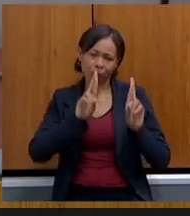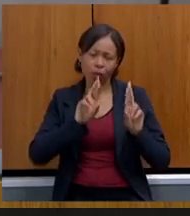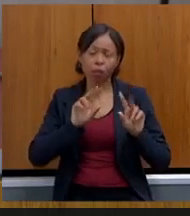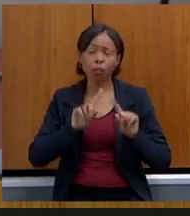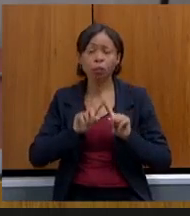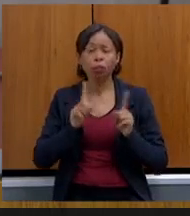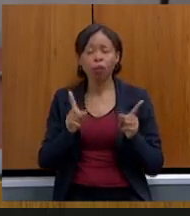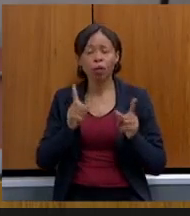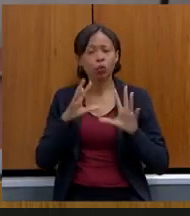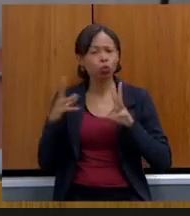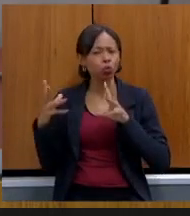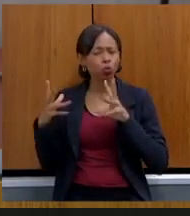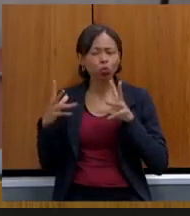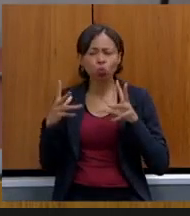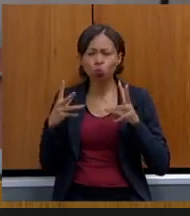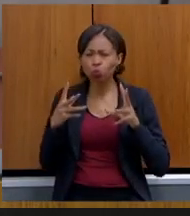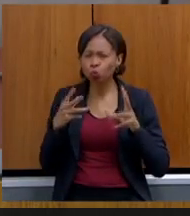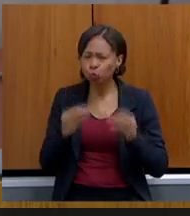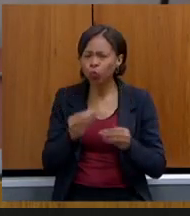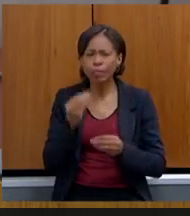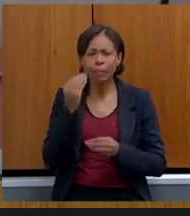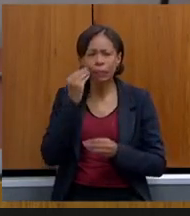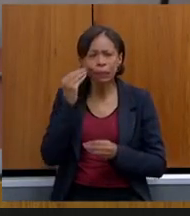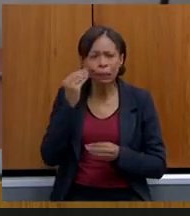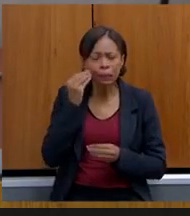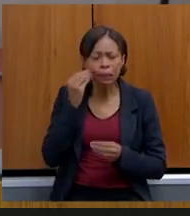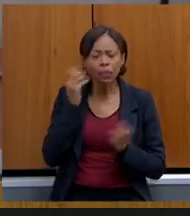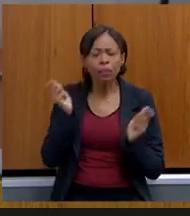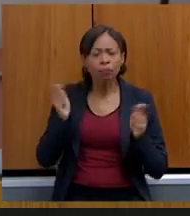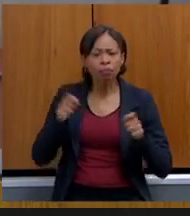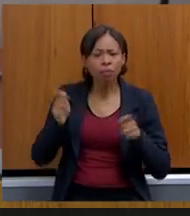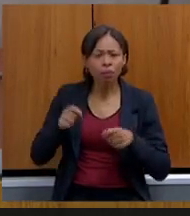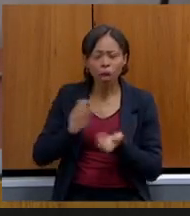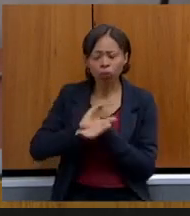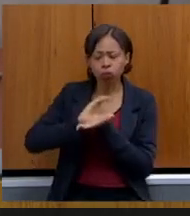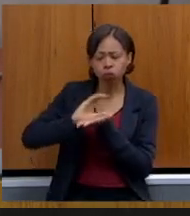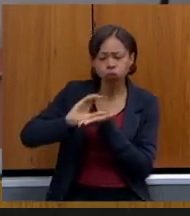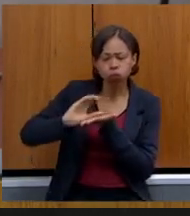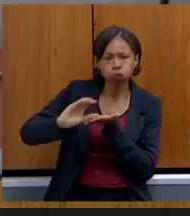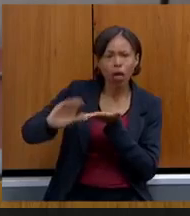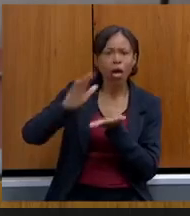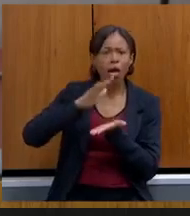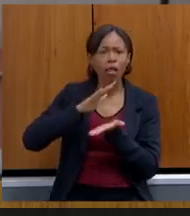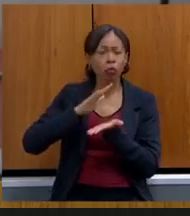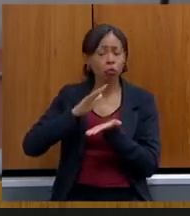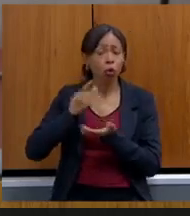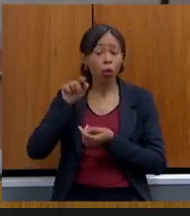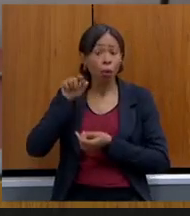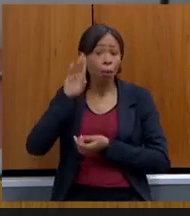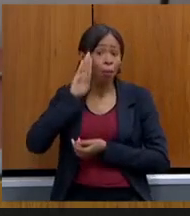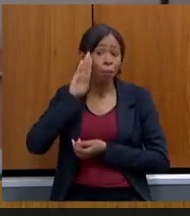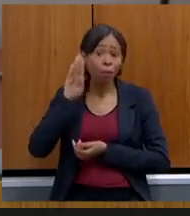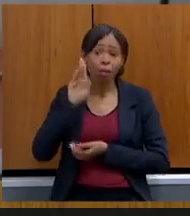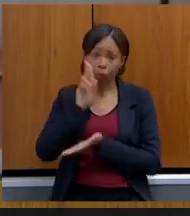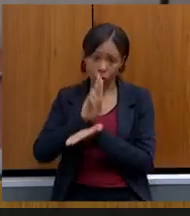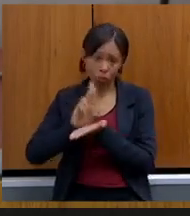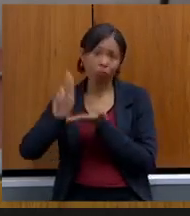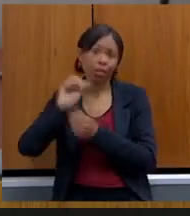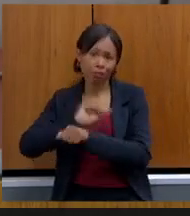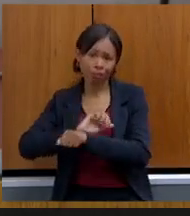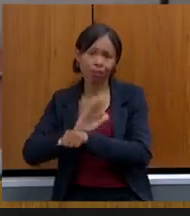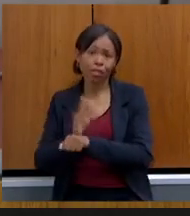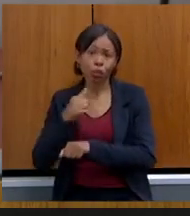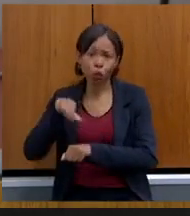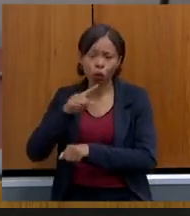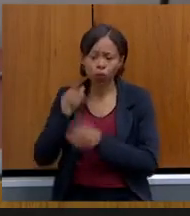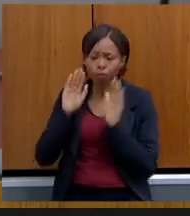tudo que vem sendo possível de se realizar em termos de investimento e custeio especialmente para o Limões a gente vem se concentrando muito